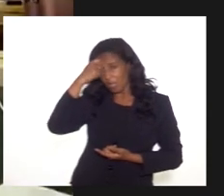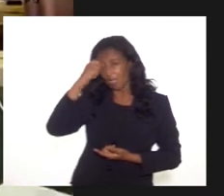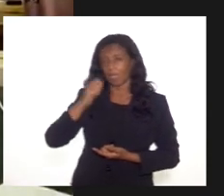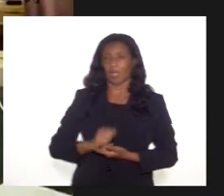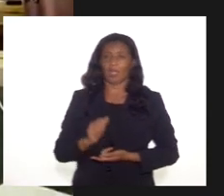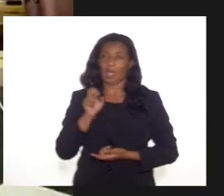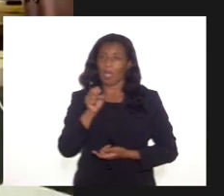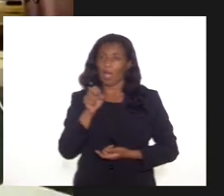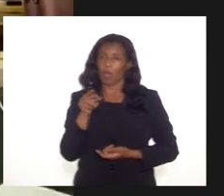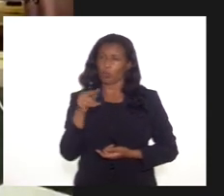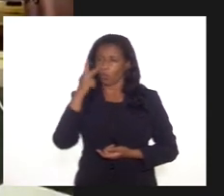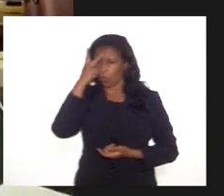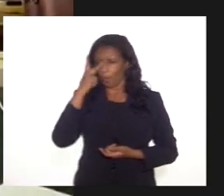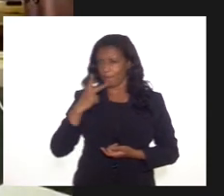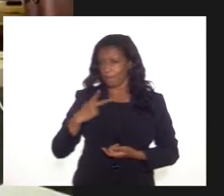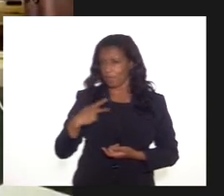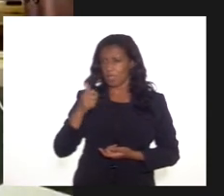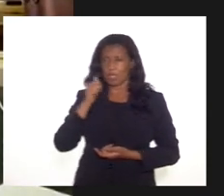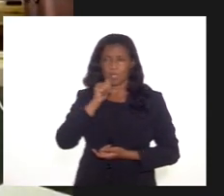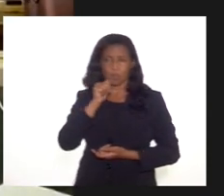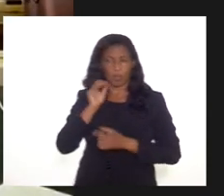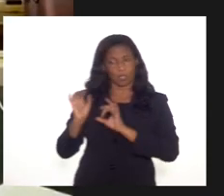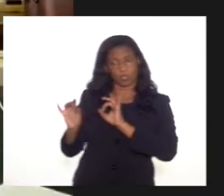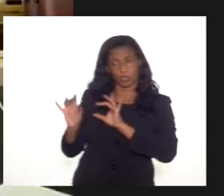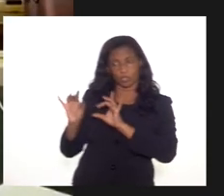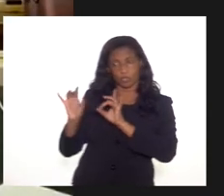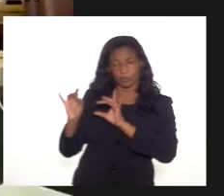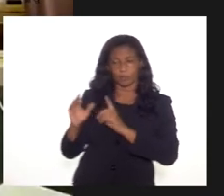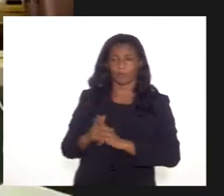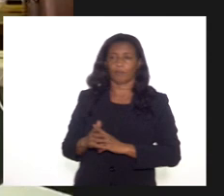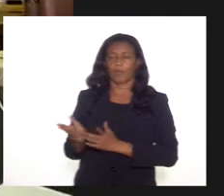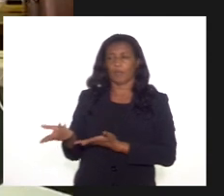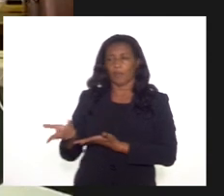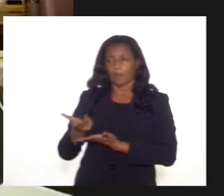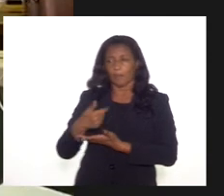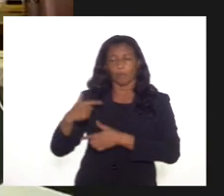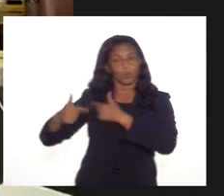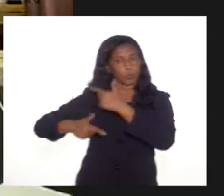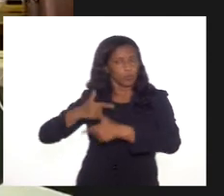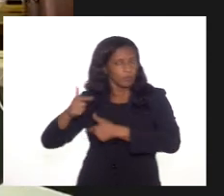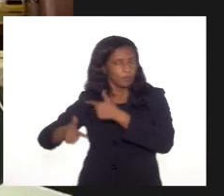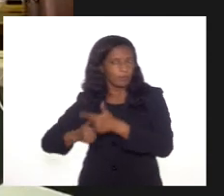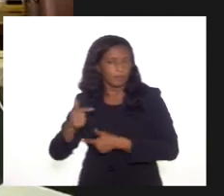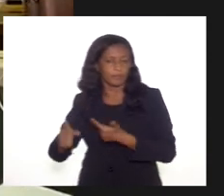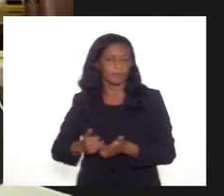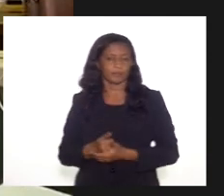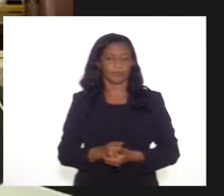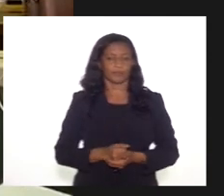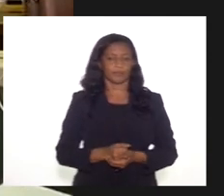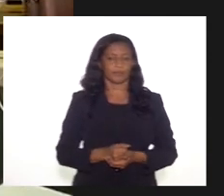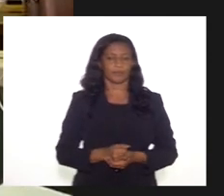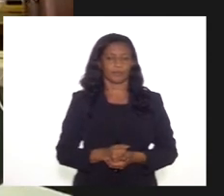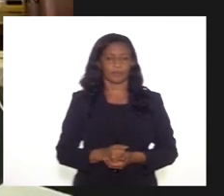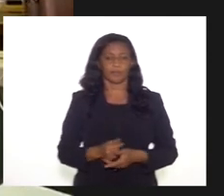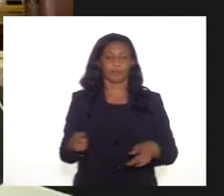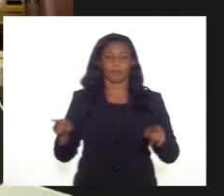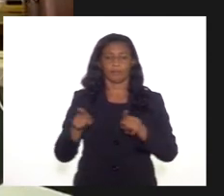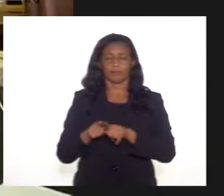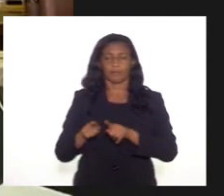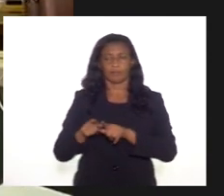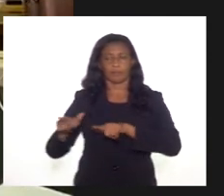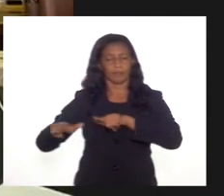autonomia das mulheres em especial para a recuperação dos seus empregos e também